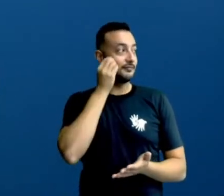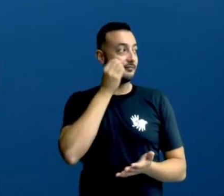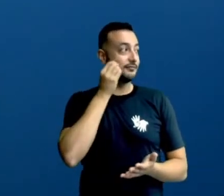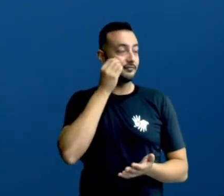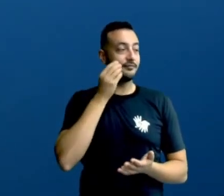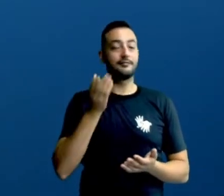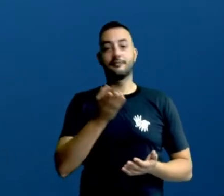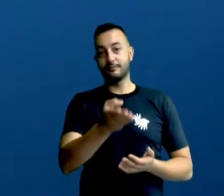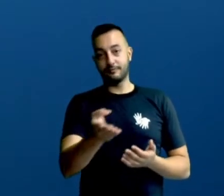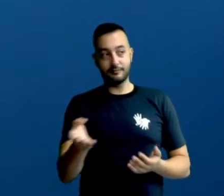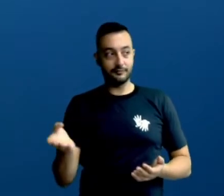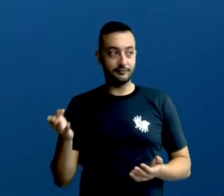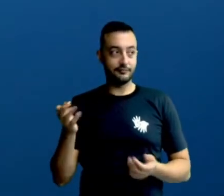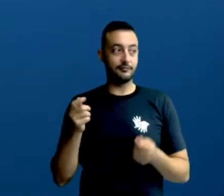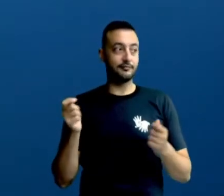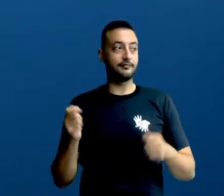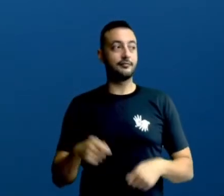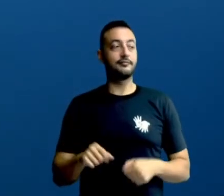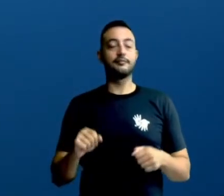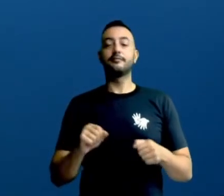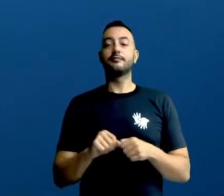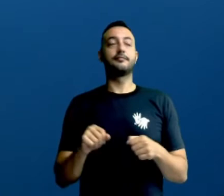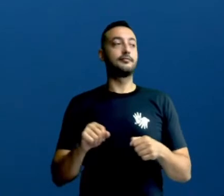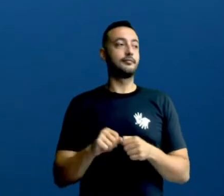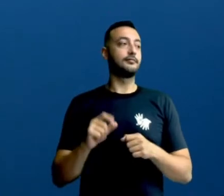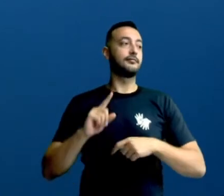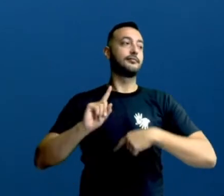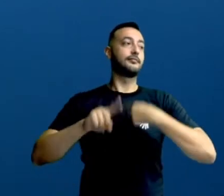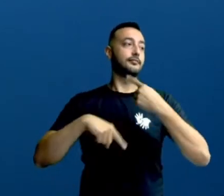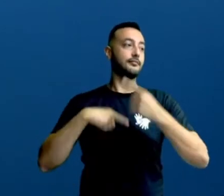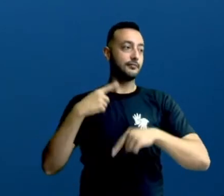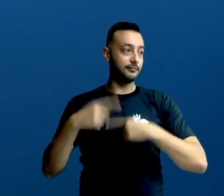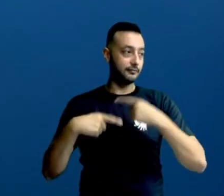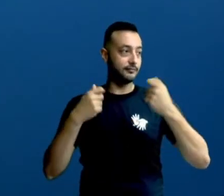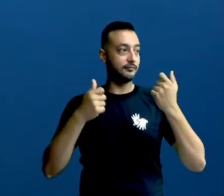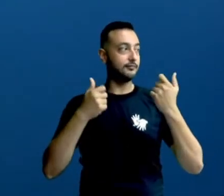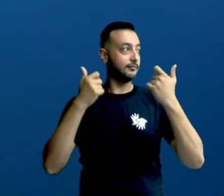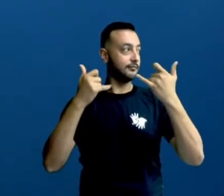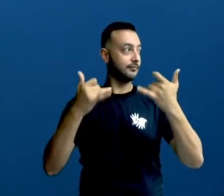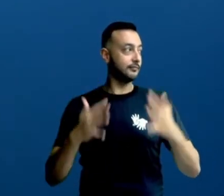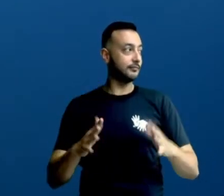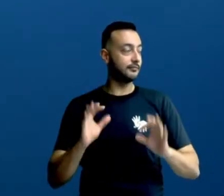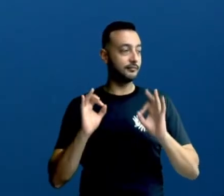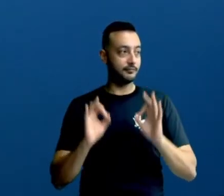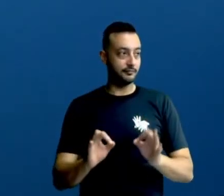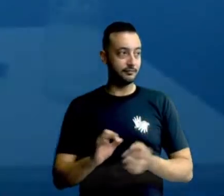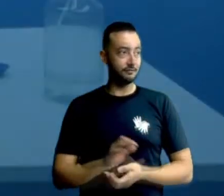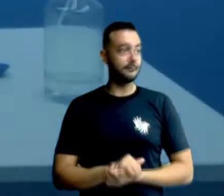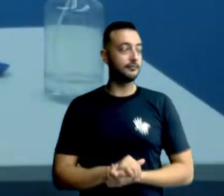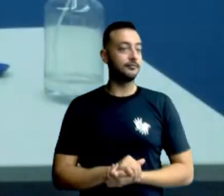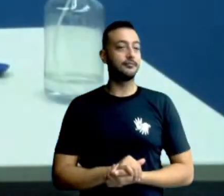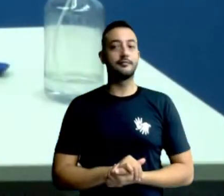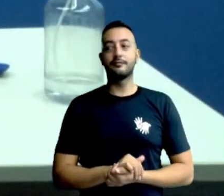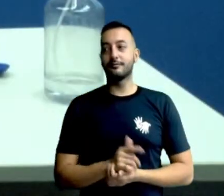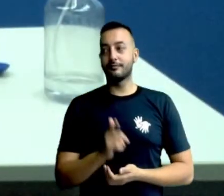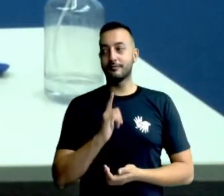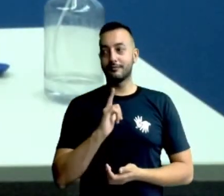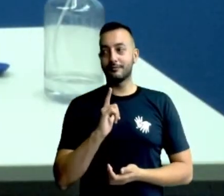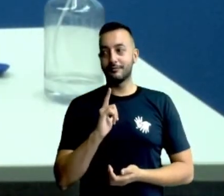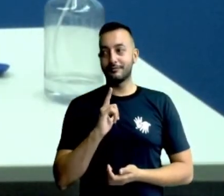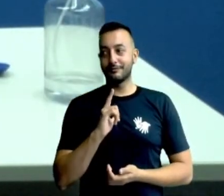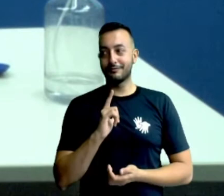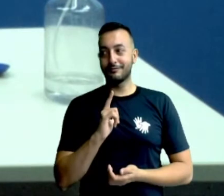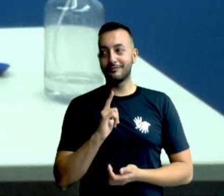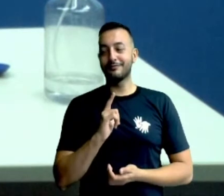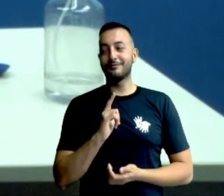com vocês aqui. E aí depois eu vou explicar, tá certo? Vamos lá. Eu trouxe aqui para